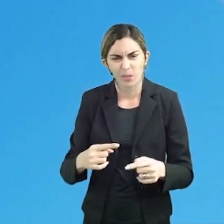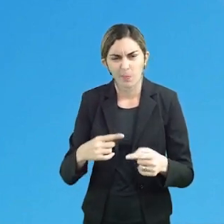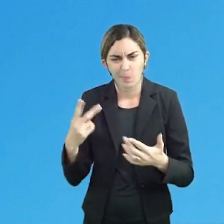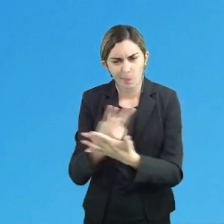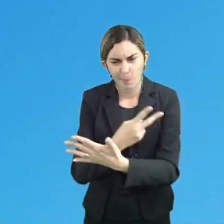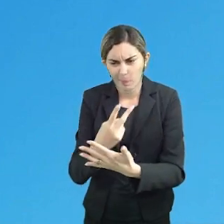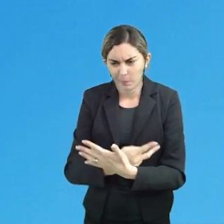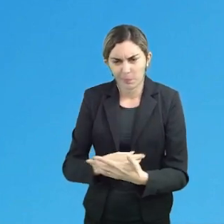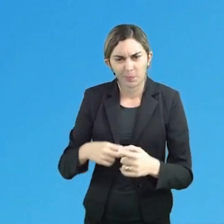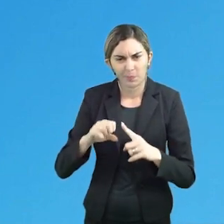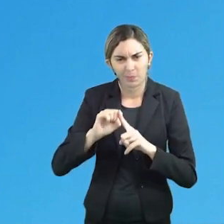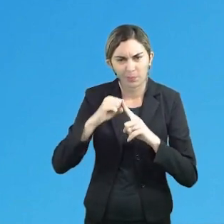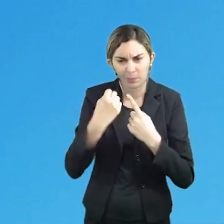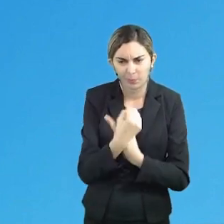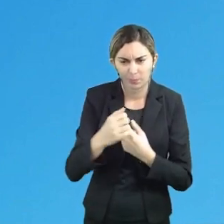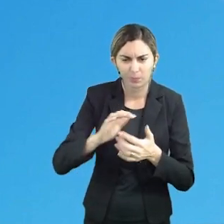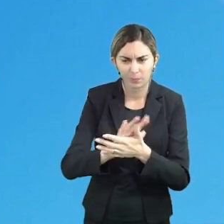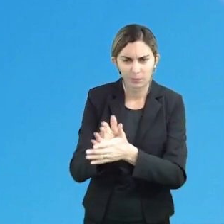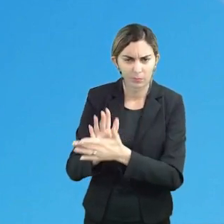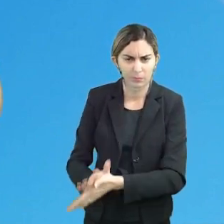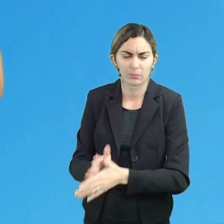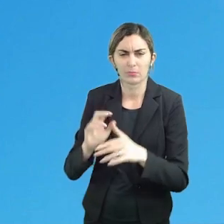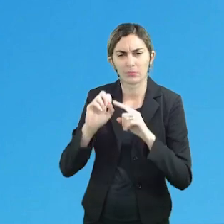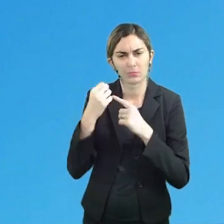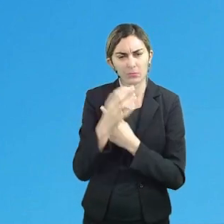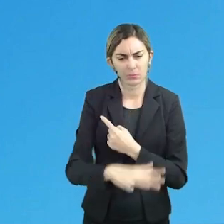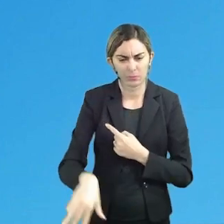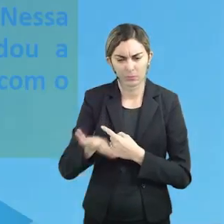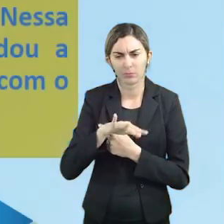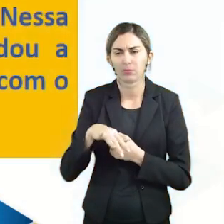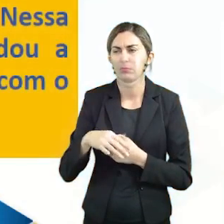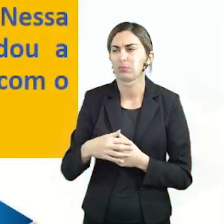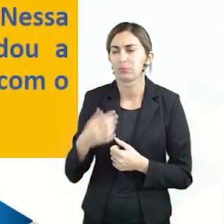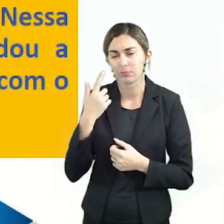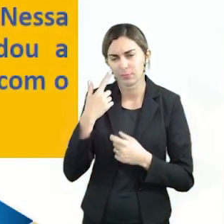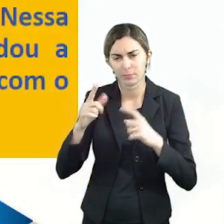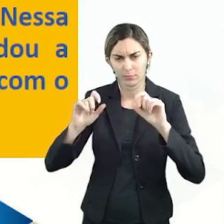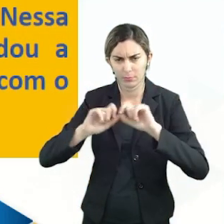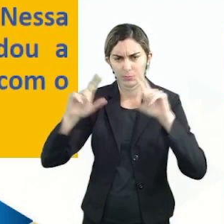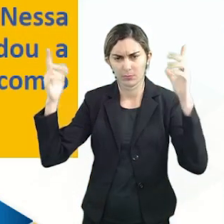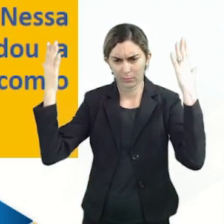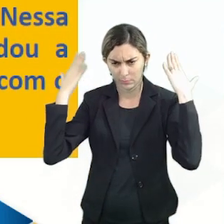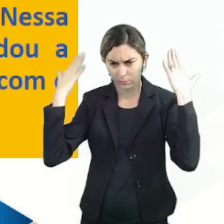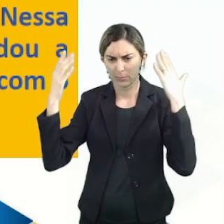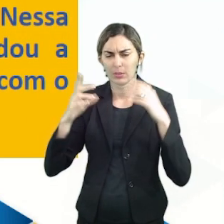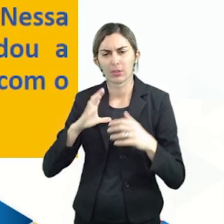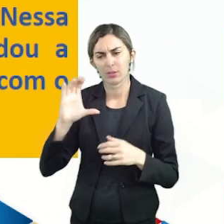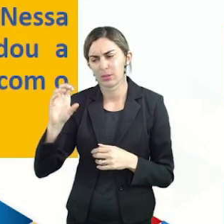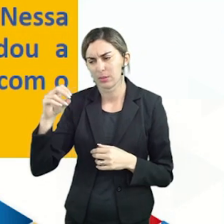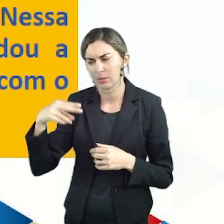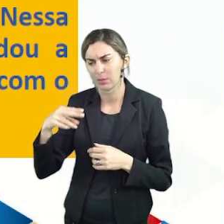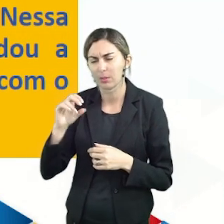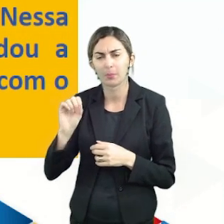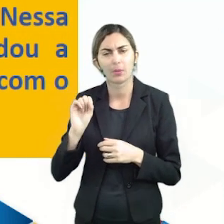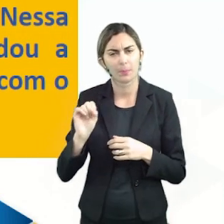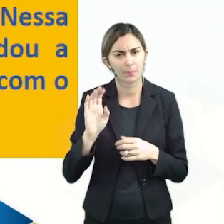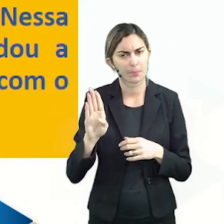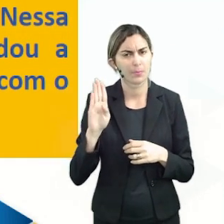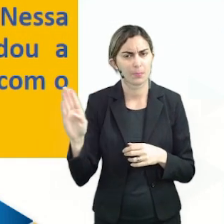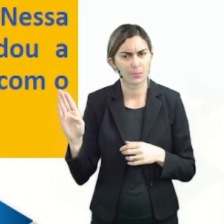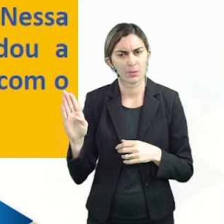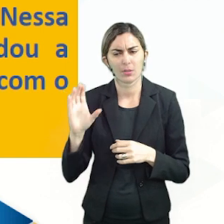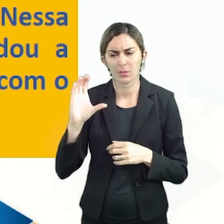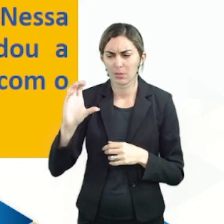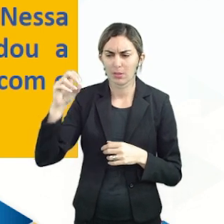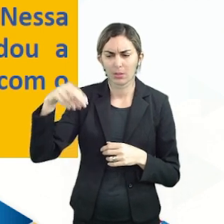injustiça social. E vamos adiante. Aqui na tela nós temos ainda sobre a CNBB. O que é a